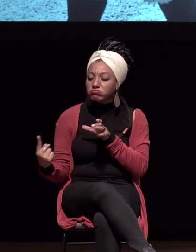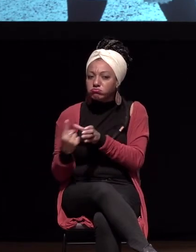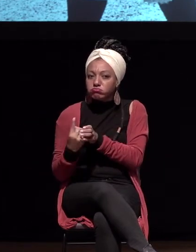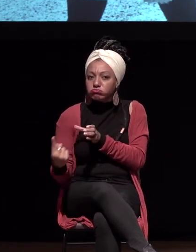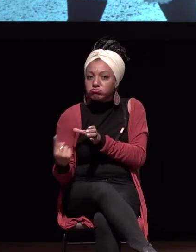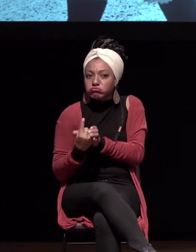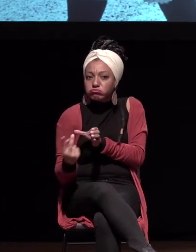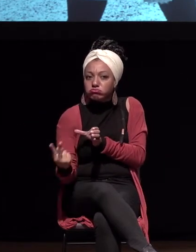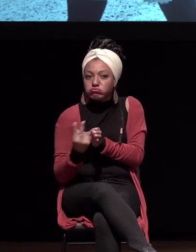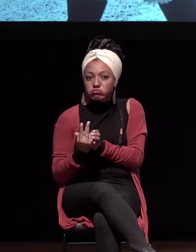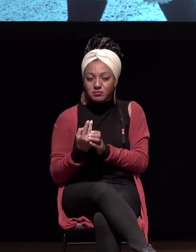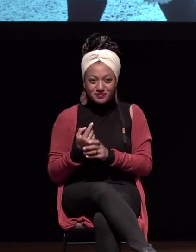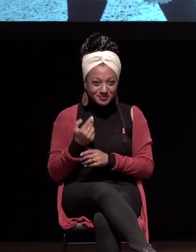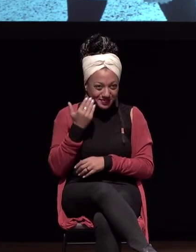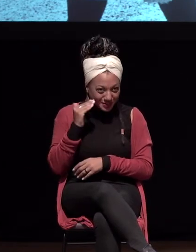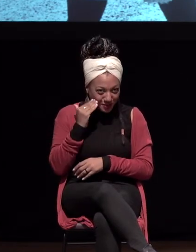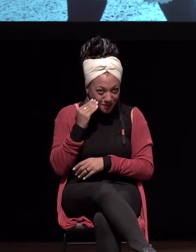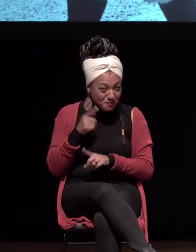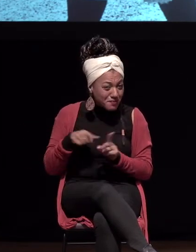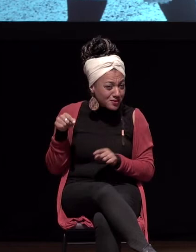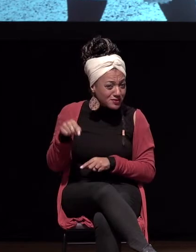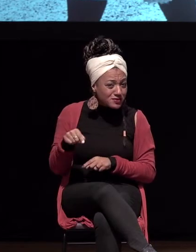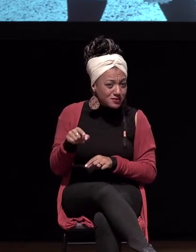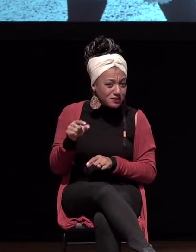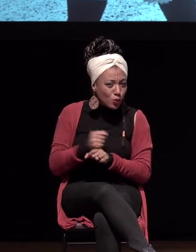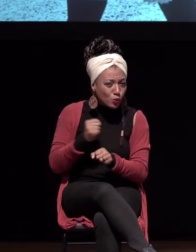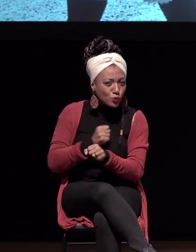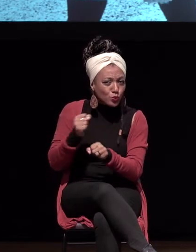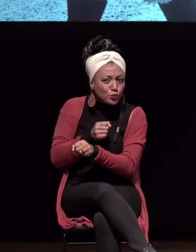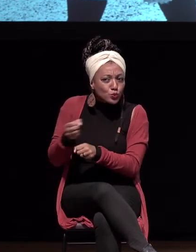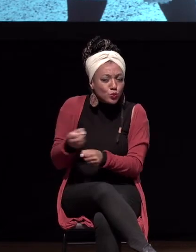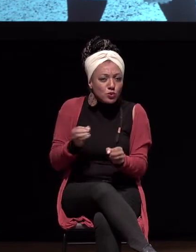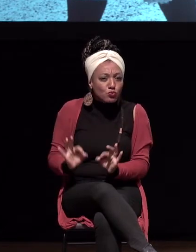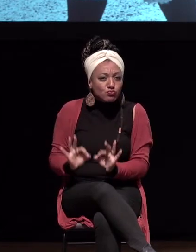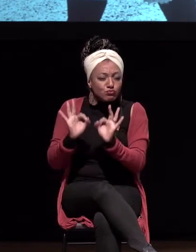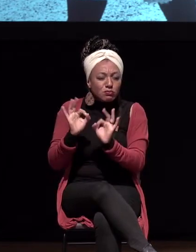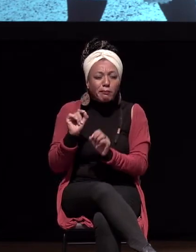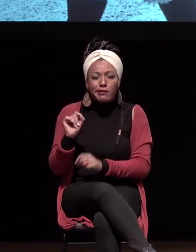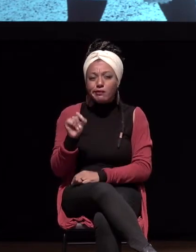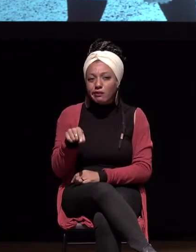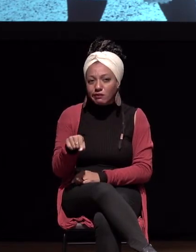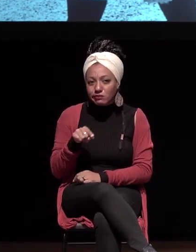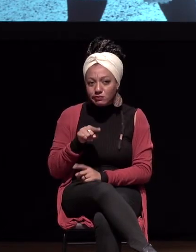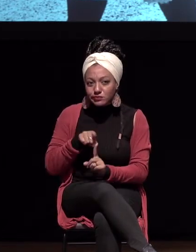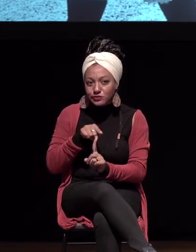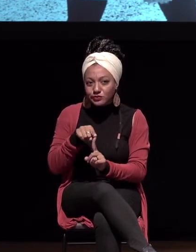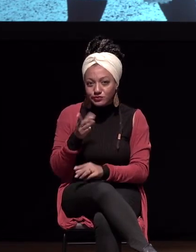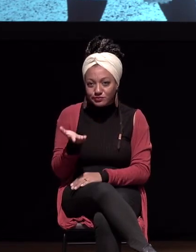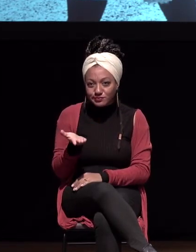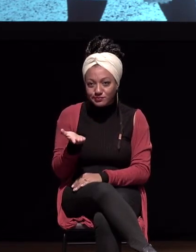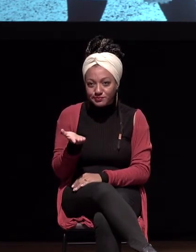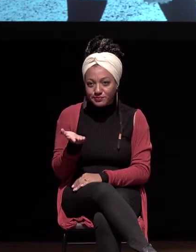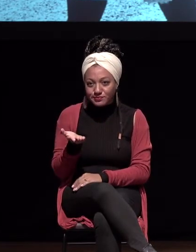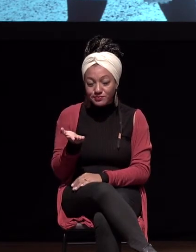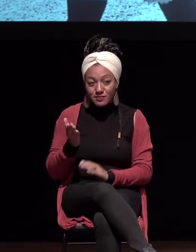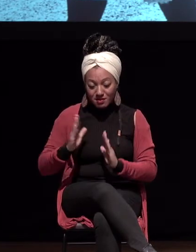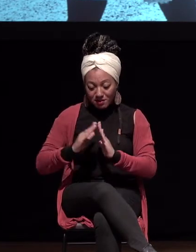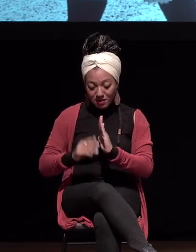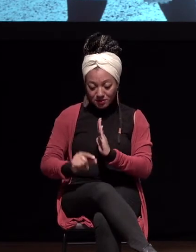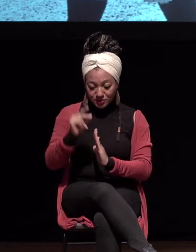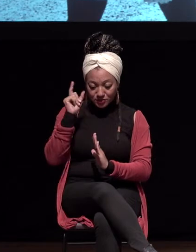Porque é fogo, né? Mas o patrimônio ele não é ruim. É um jeito de